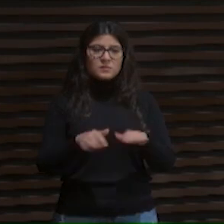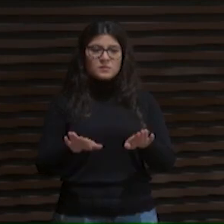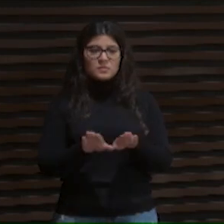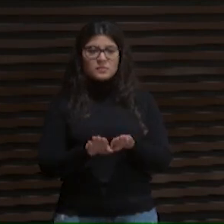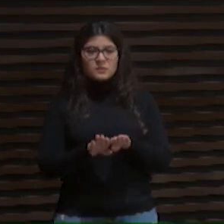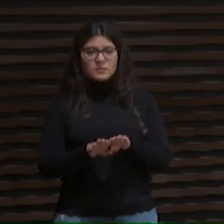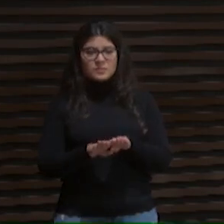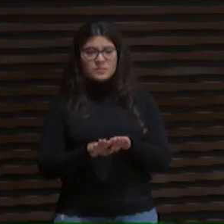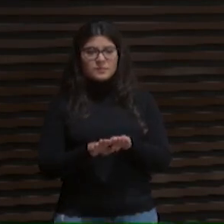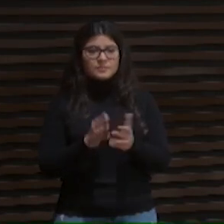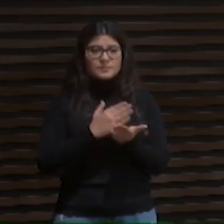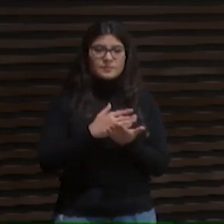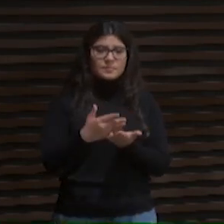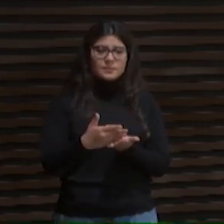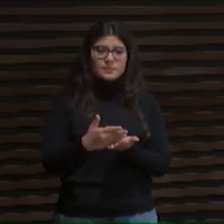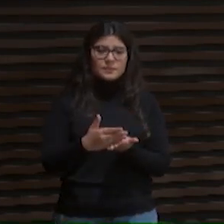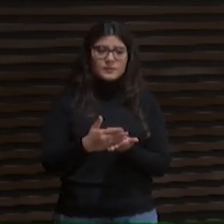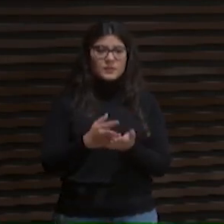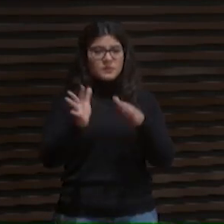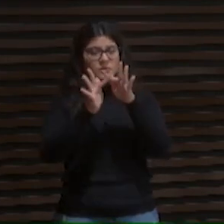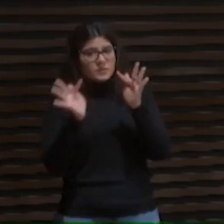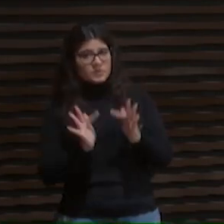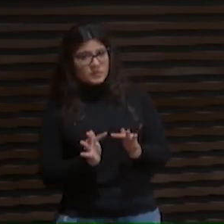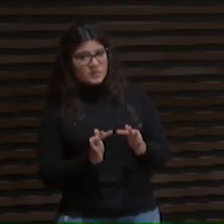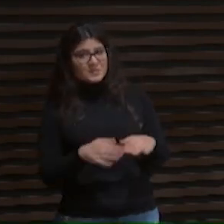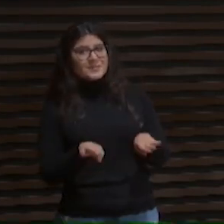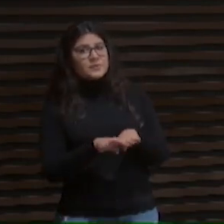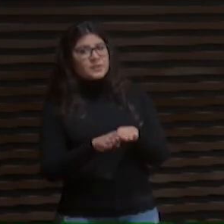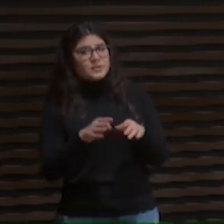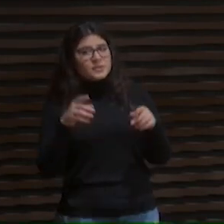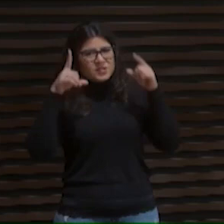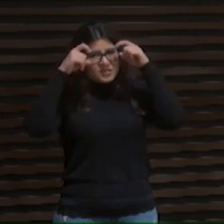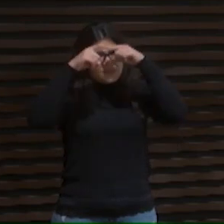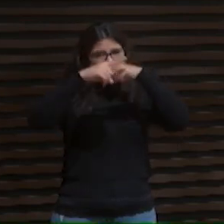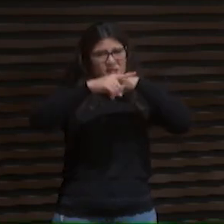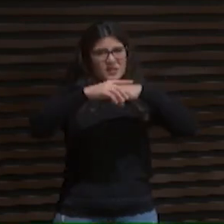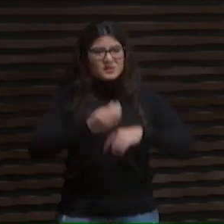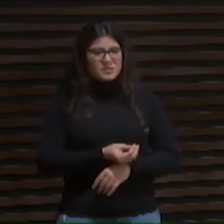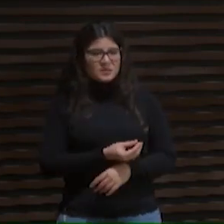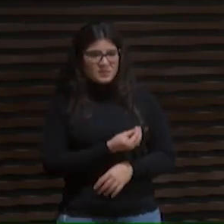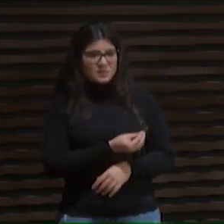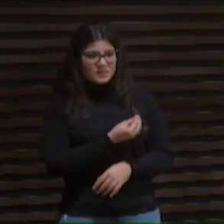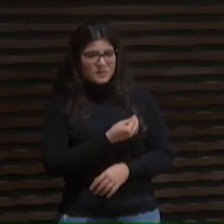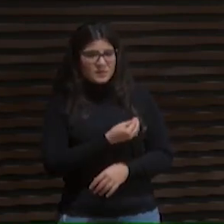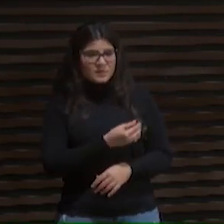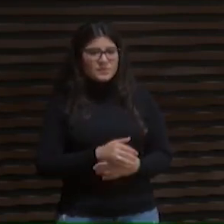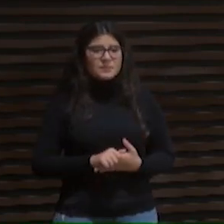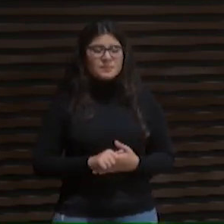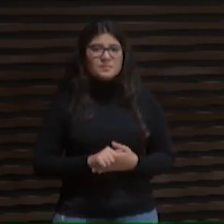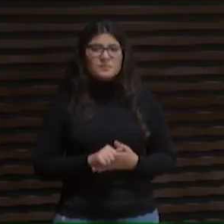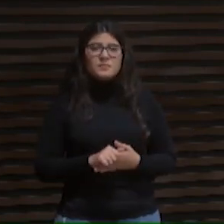trajetória, as inerentes felicidades e dificuldades do trajeto. Meus irmãos,